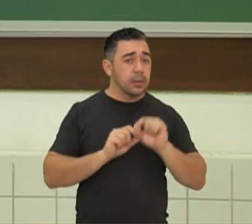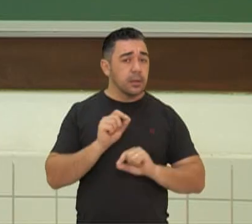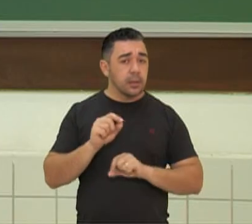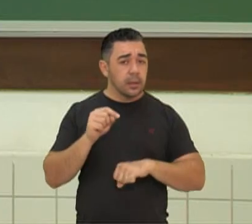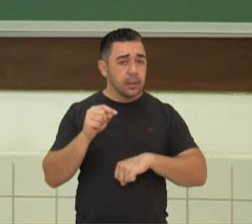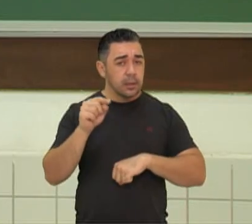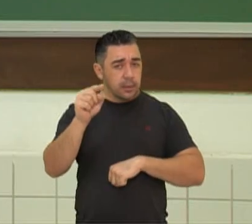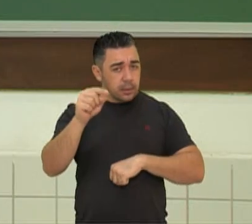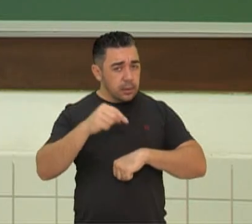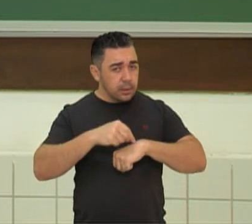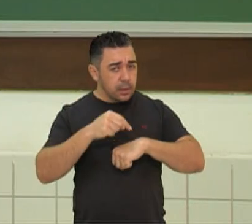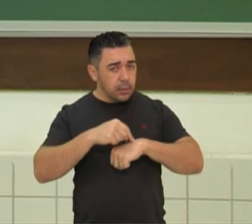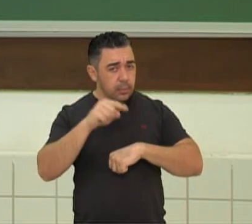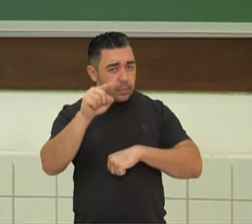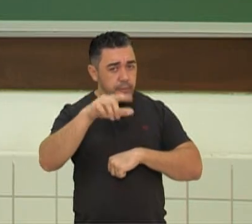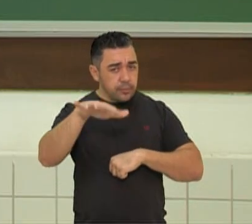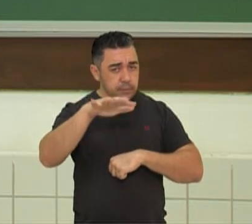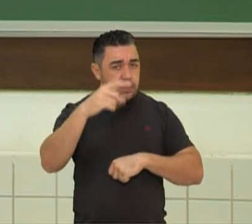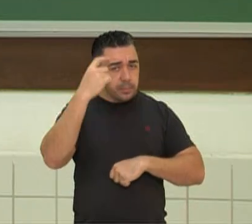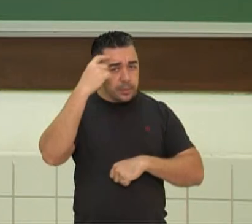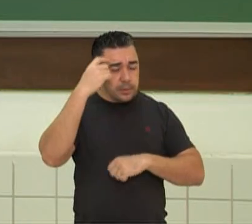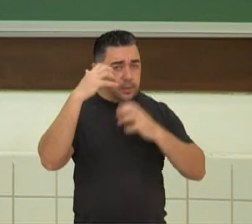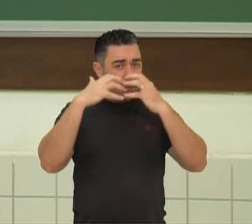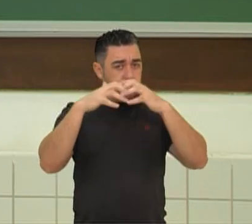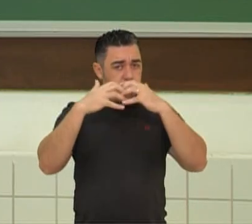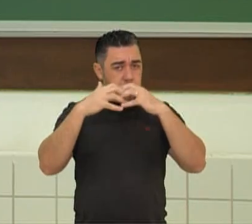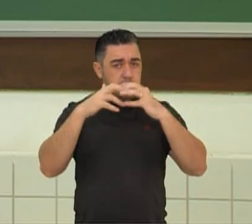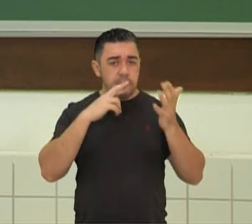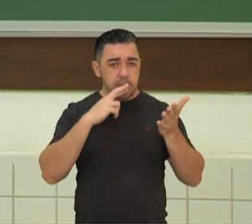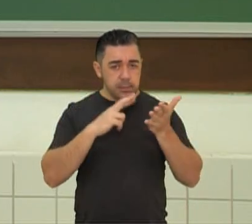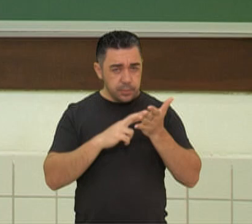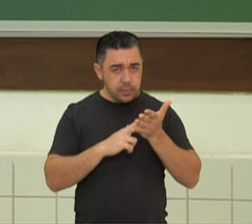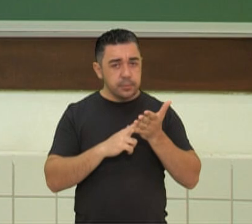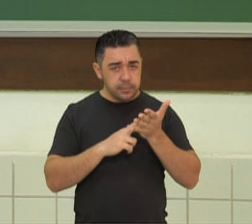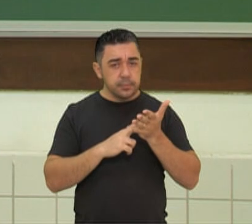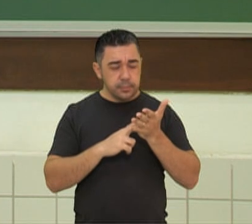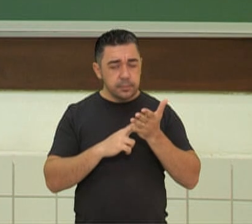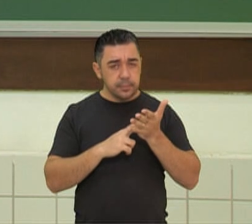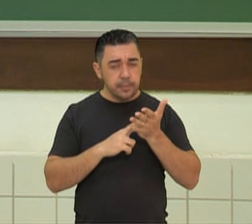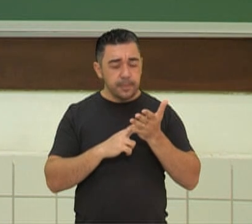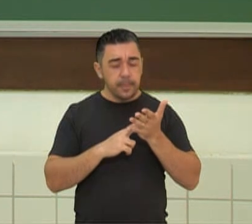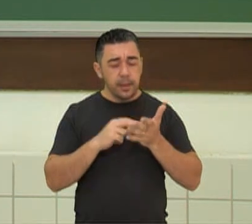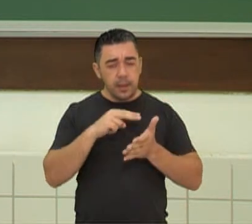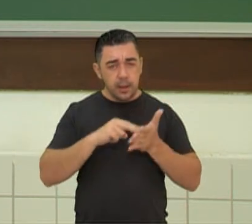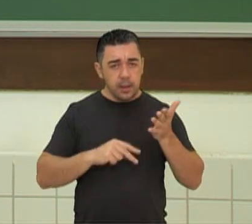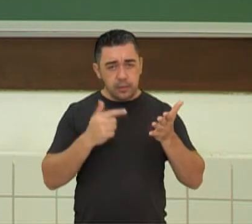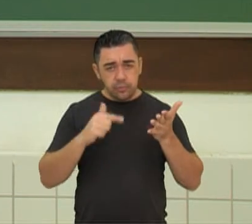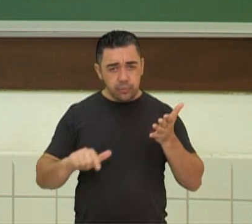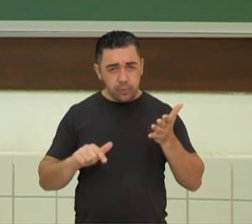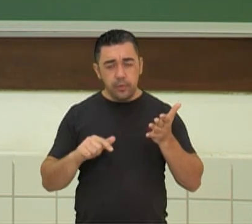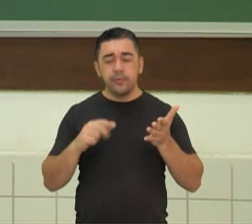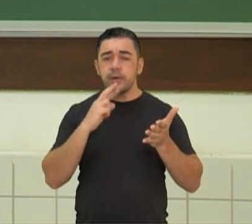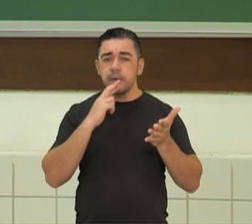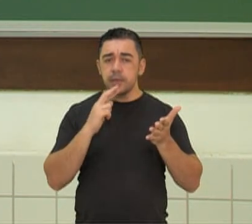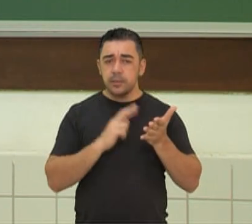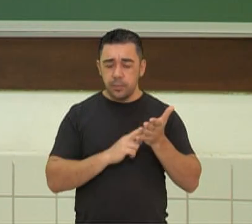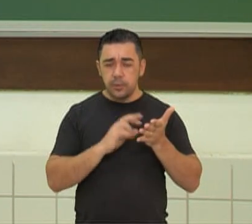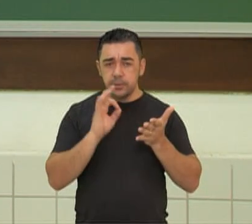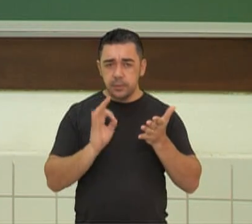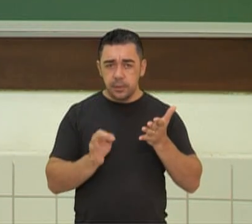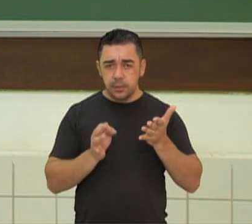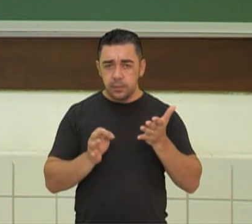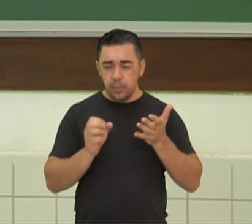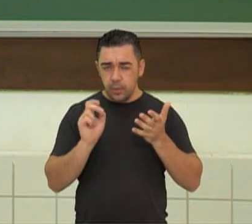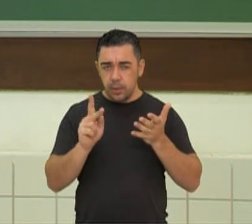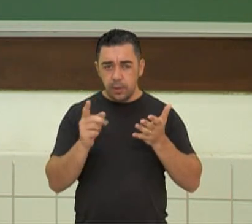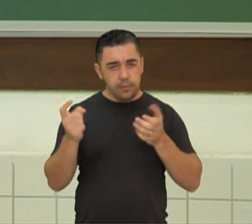Vou dar um minutinho para que vocês possam pensar, tá? Algum tempinho, né? Para que possam fazer a releitura, pensar sobre a resposta, tá bom?